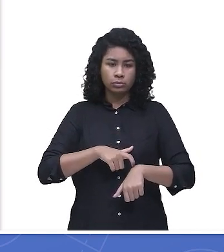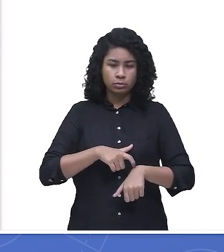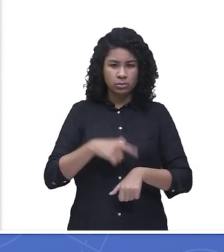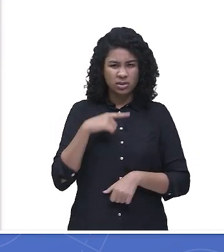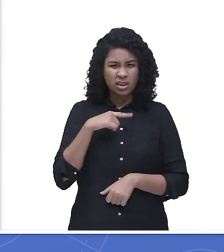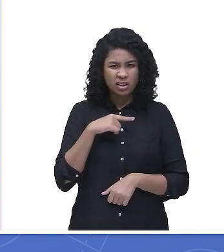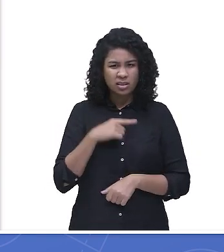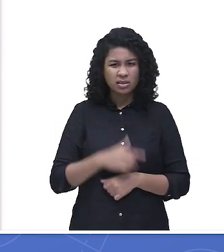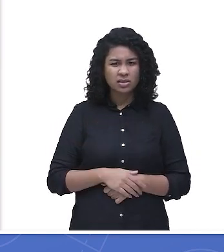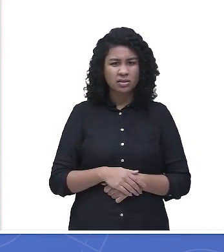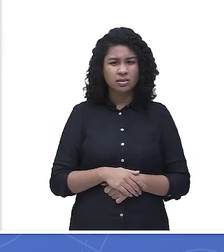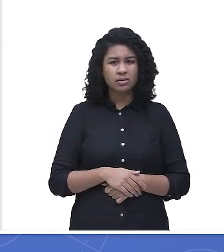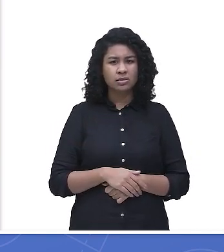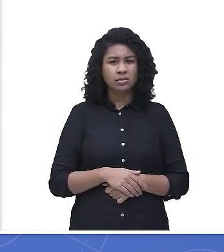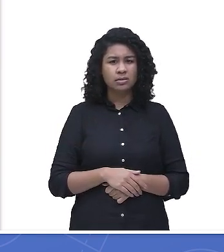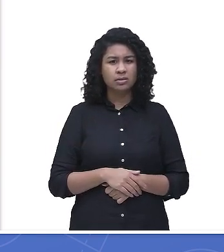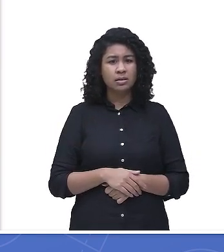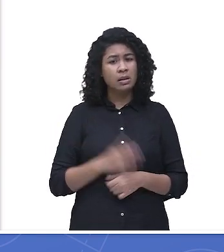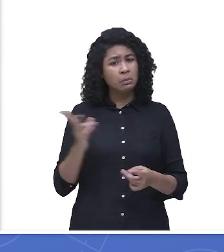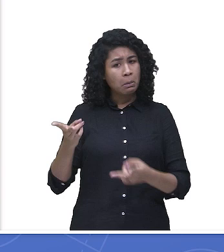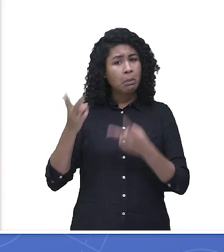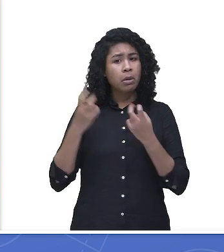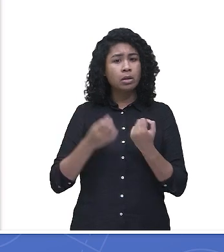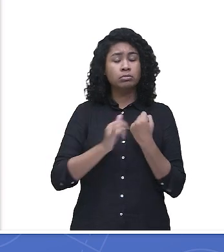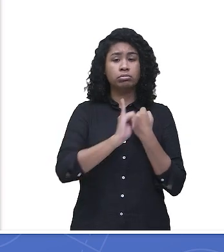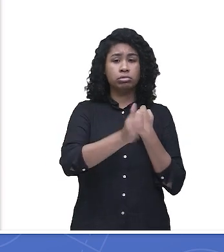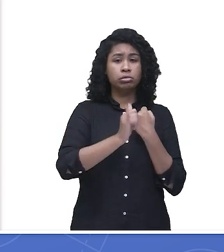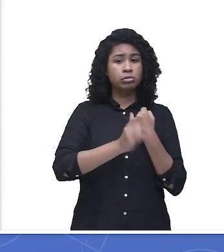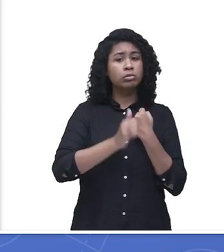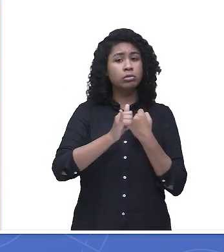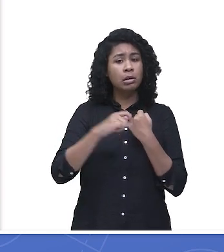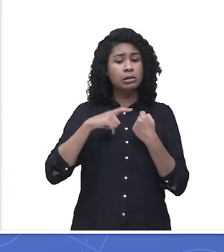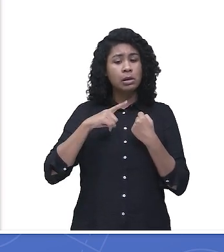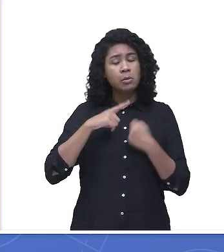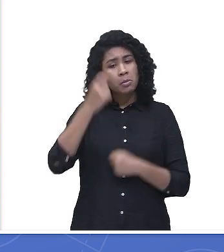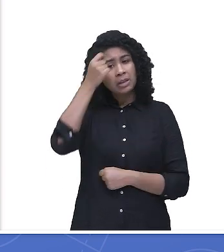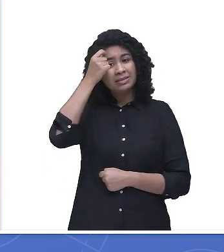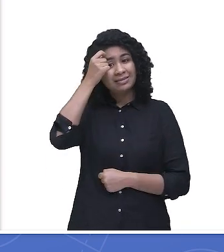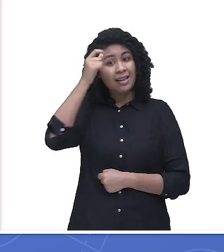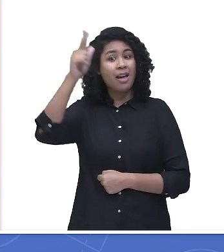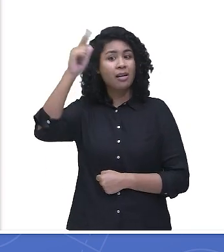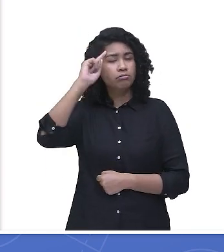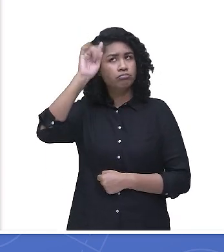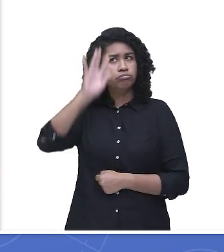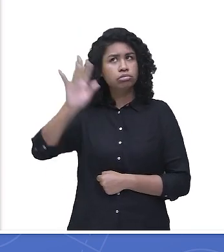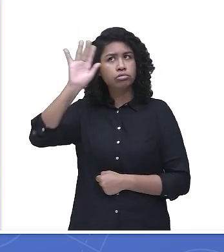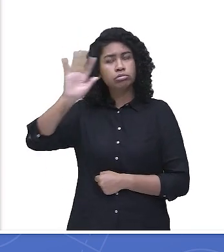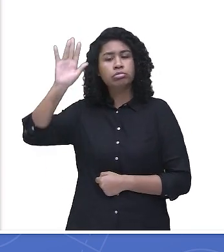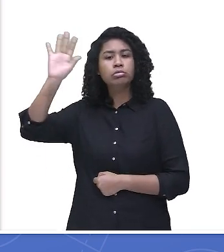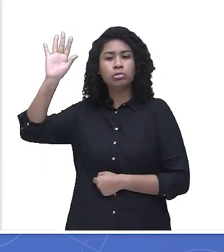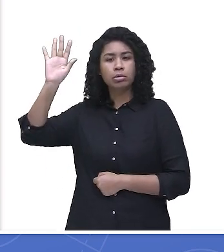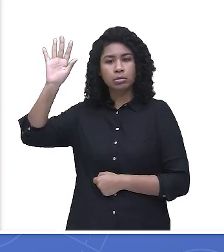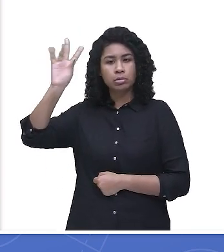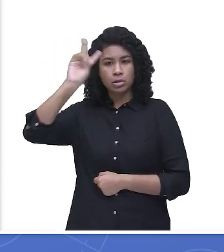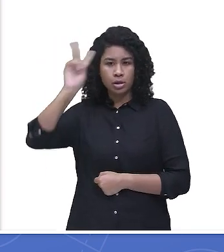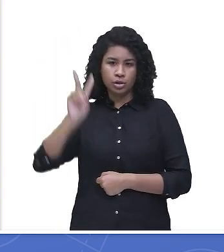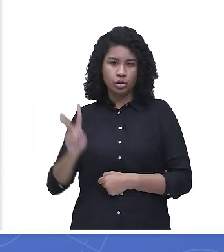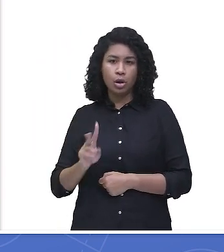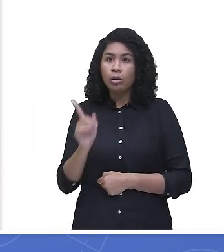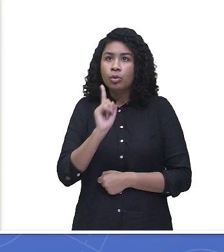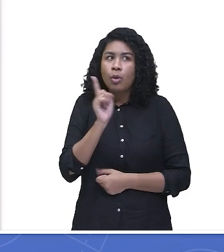a crônica, percebemos aí que ela tem o tom de ficção. Então, não é um acontecimento, vamos dizer,